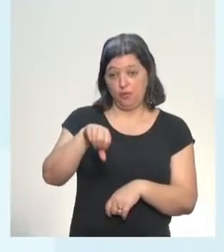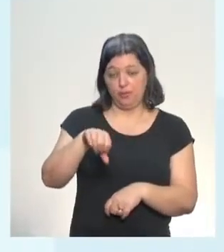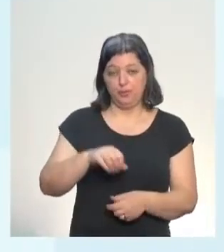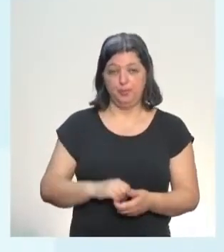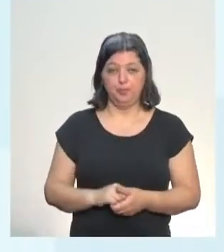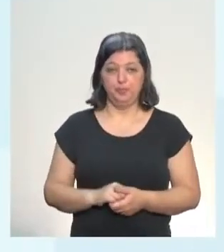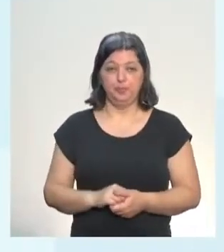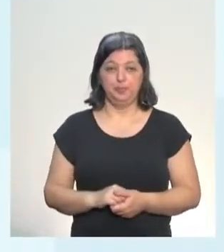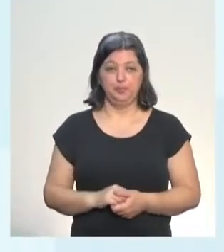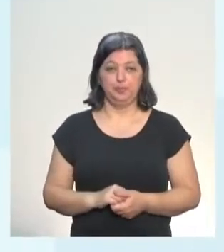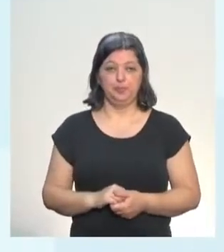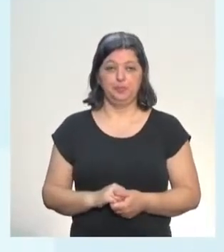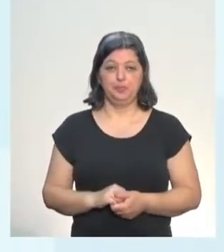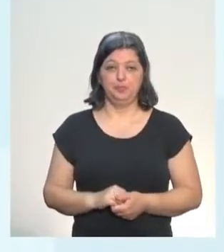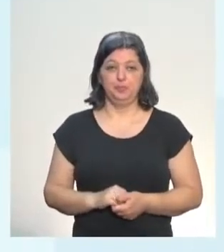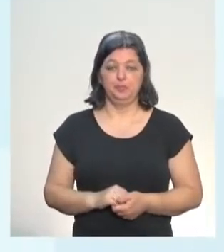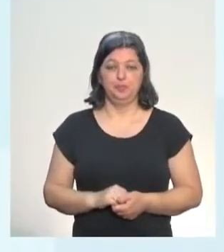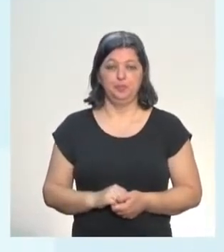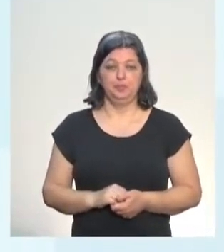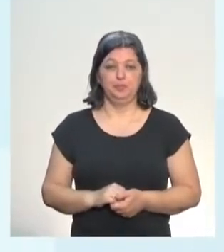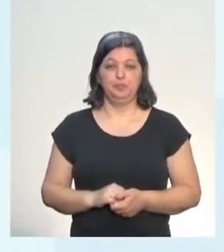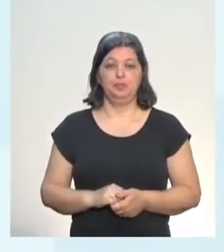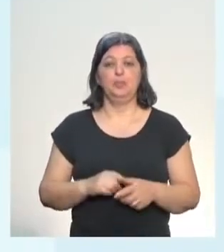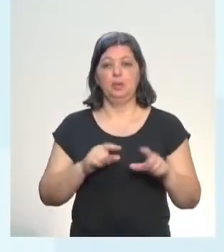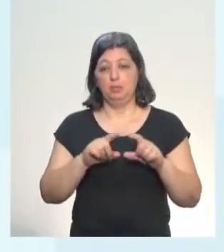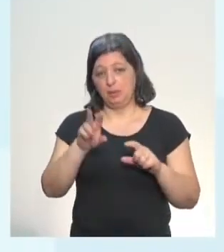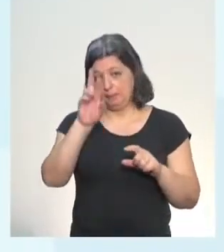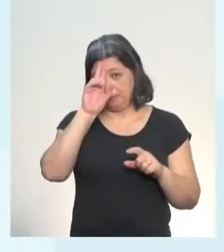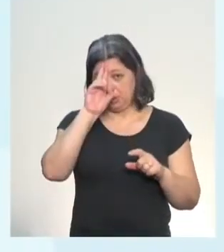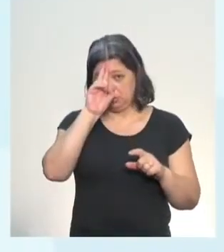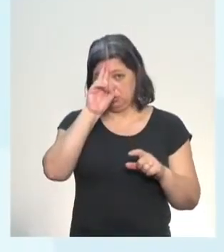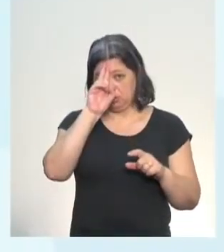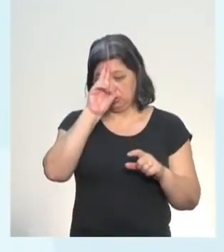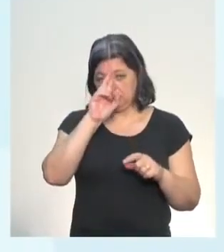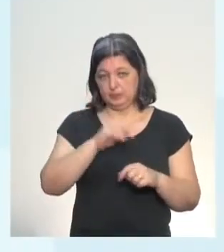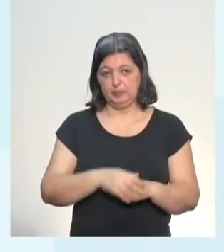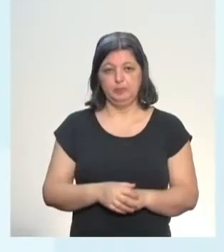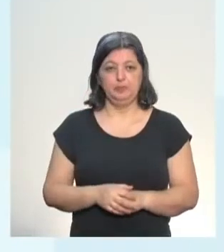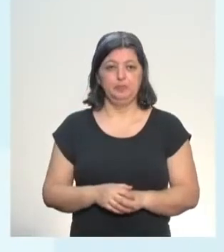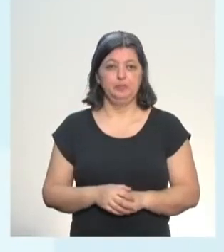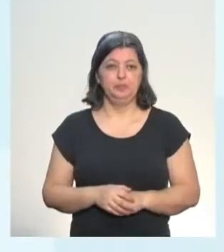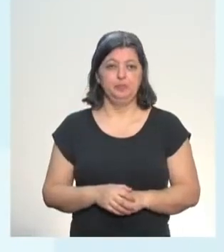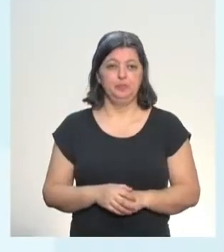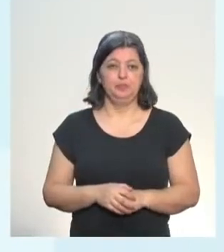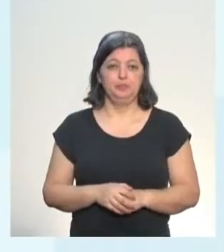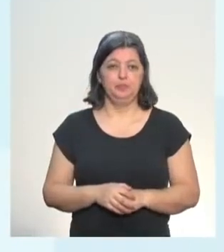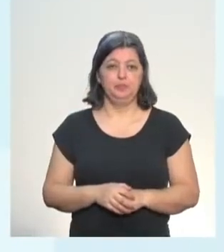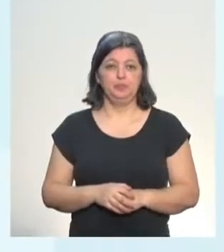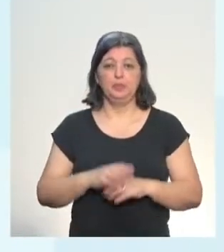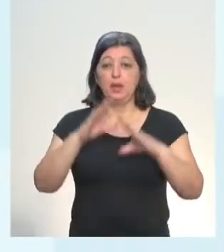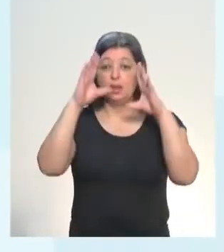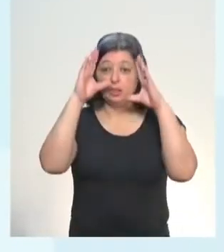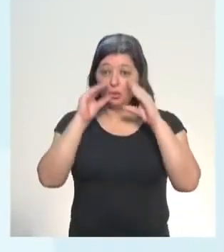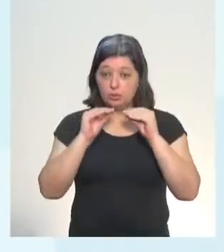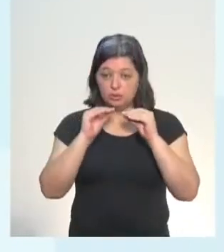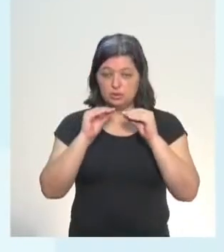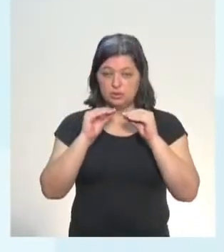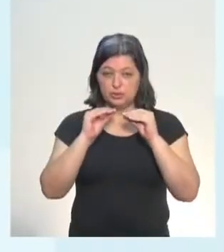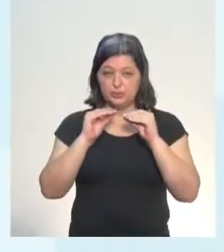o'clock. At 9 o'clock. Ao meio-dia. At noon. At noon. À noite. At